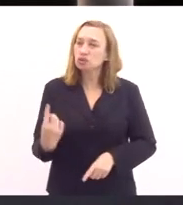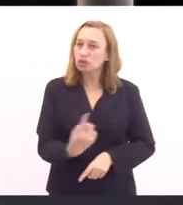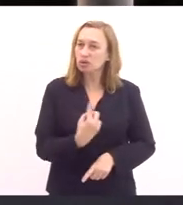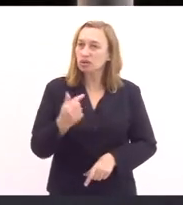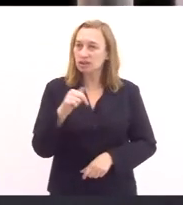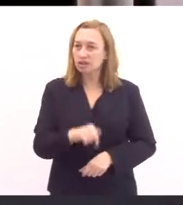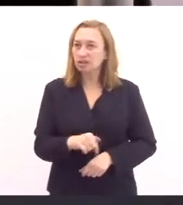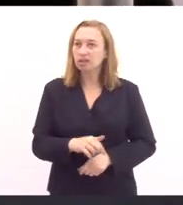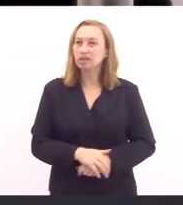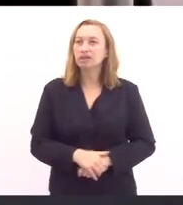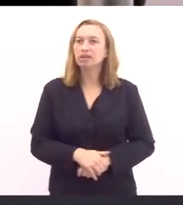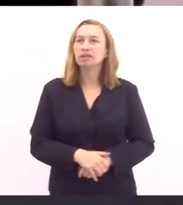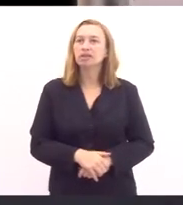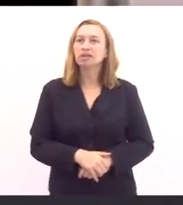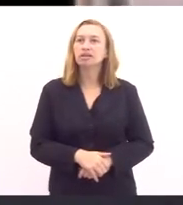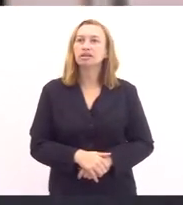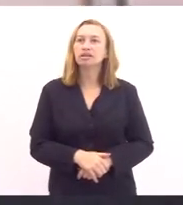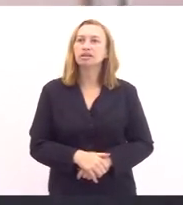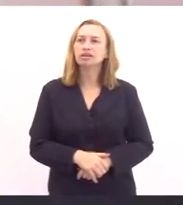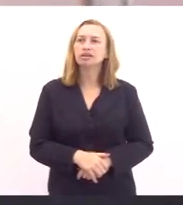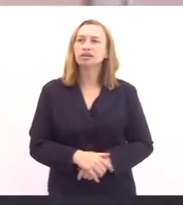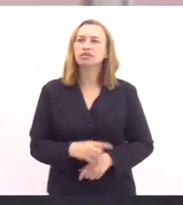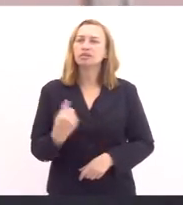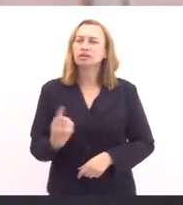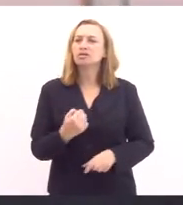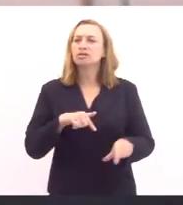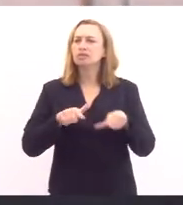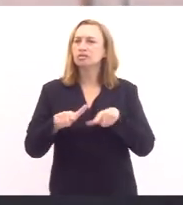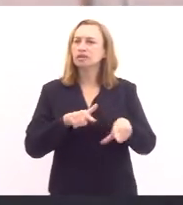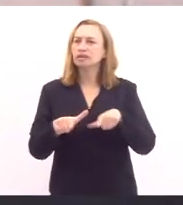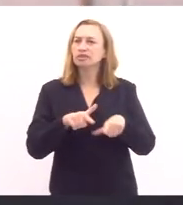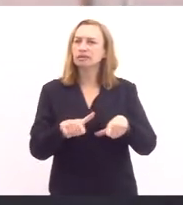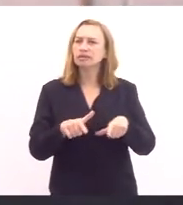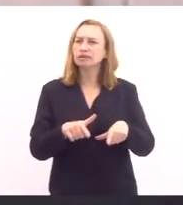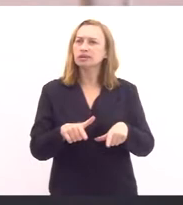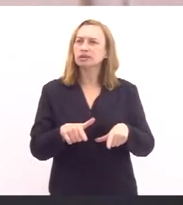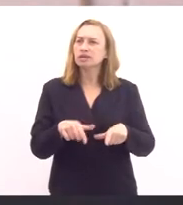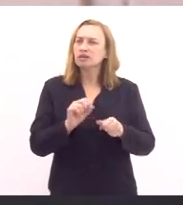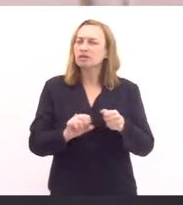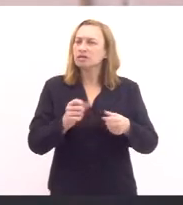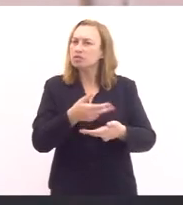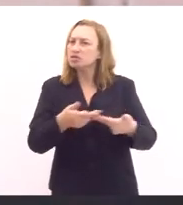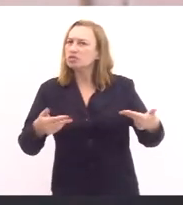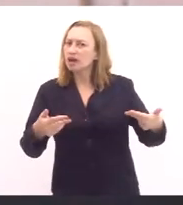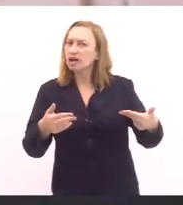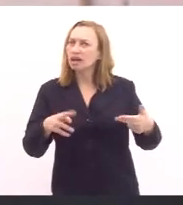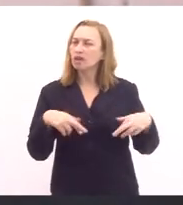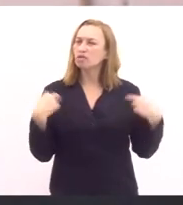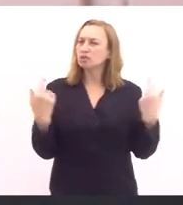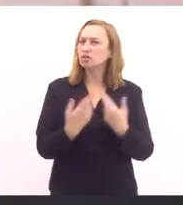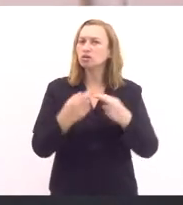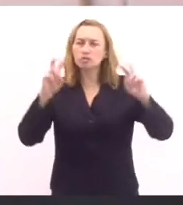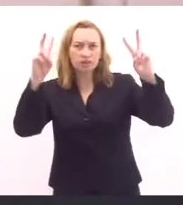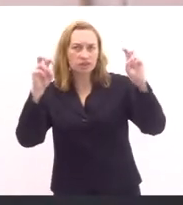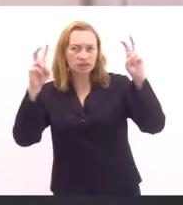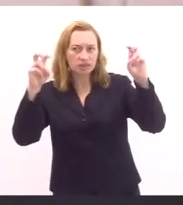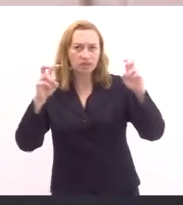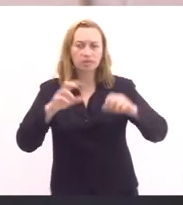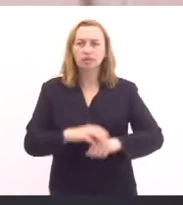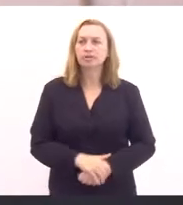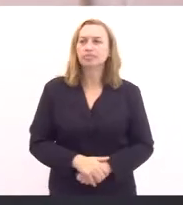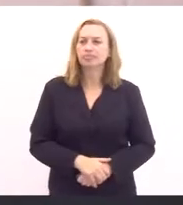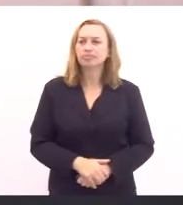aqui no nosso mandato nós fizemos várias audiências sobre esse tema o temos